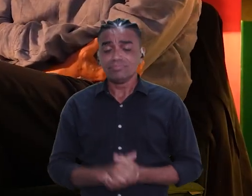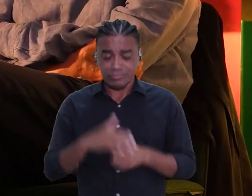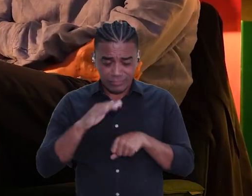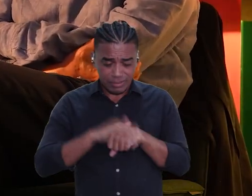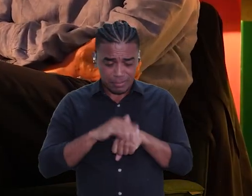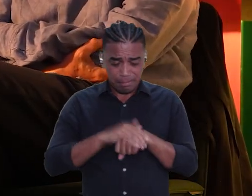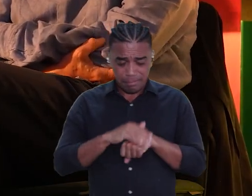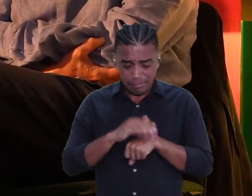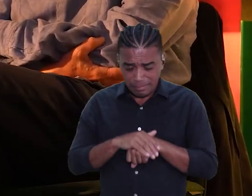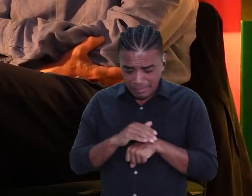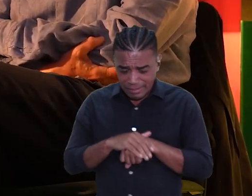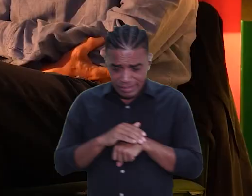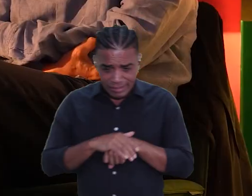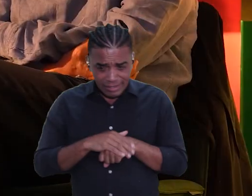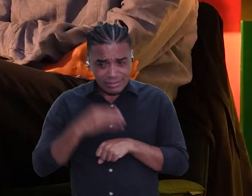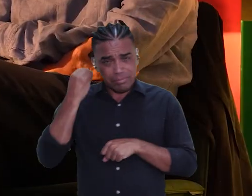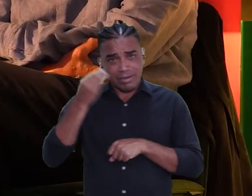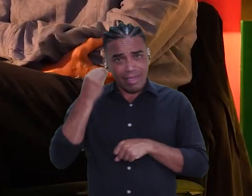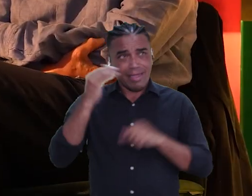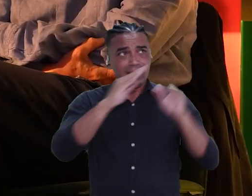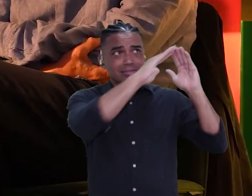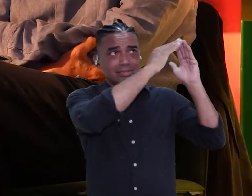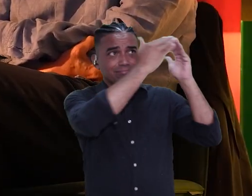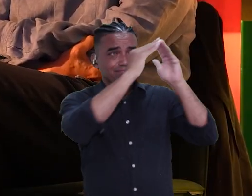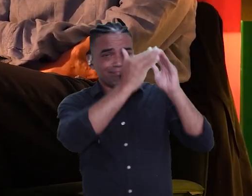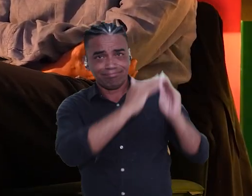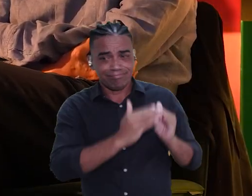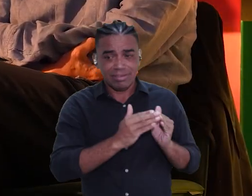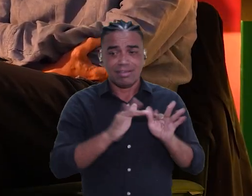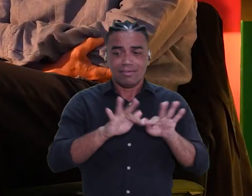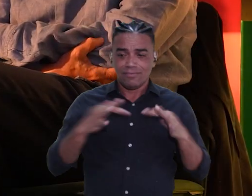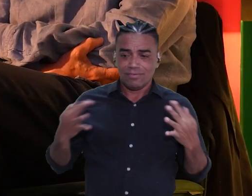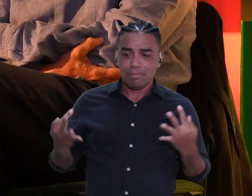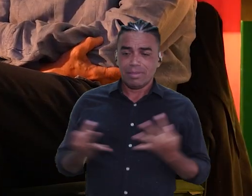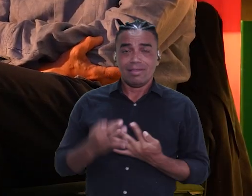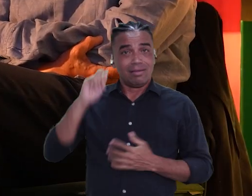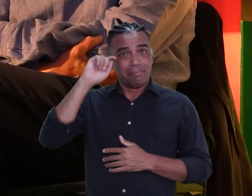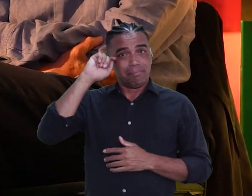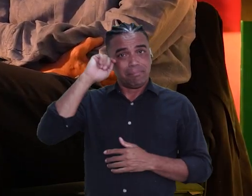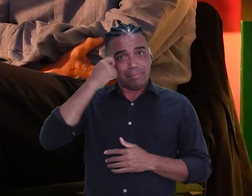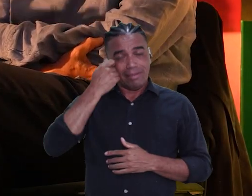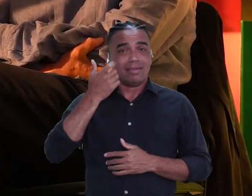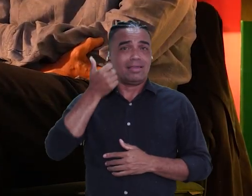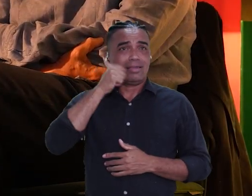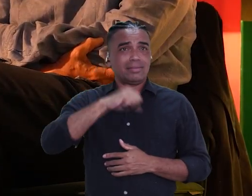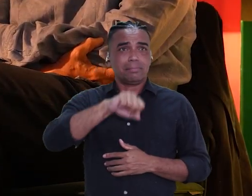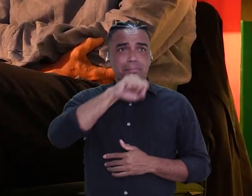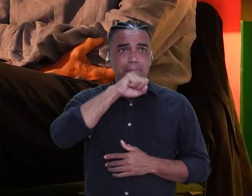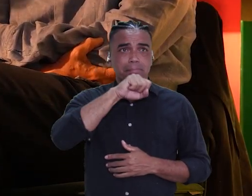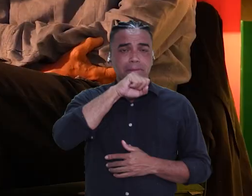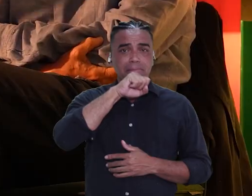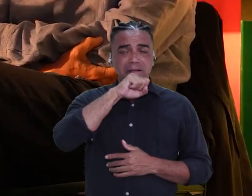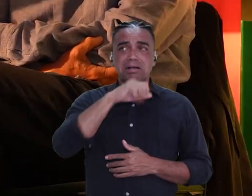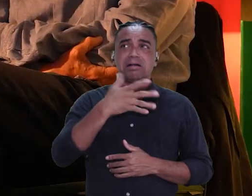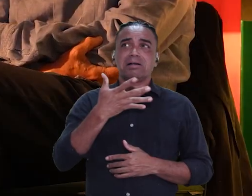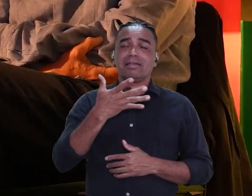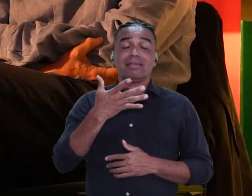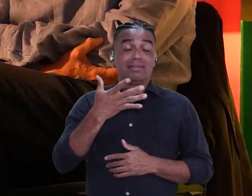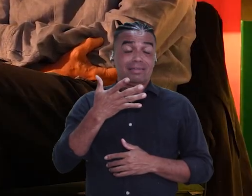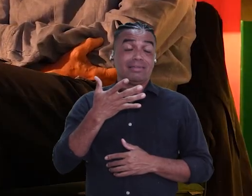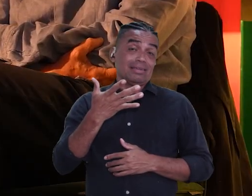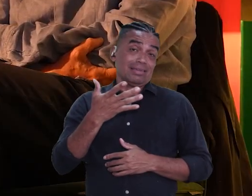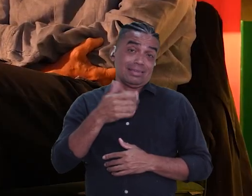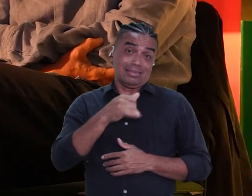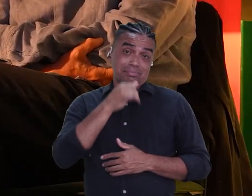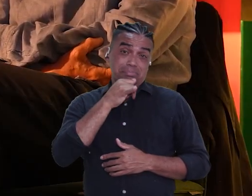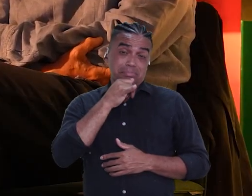minha experiência suburbana, carioca, de família preta, de uma família que veio da Bahia para o